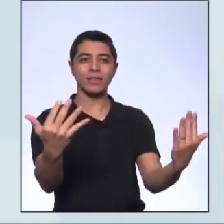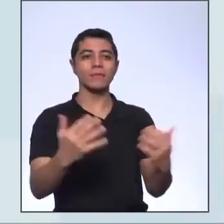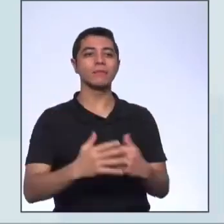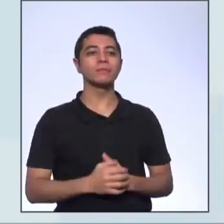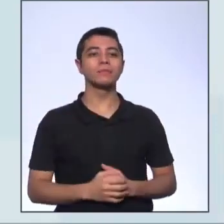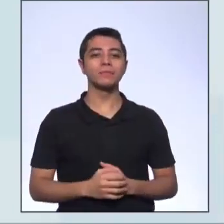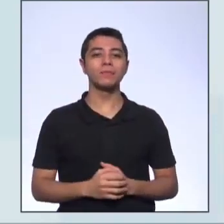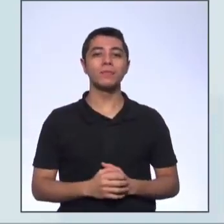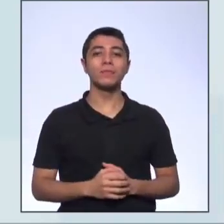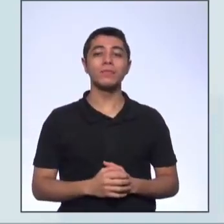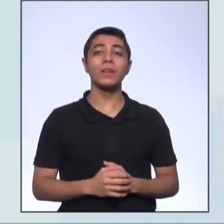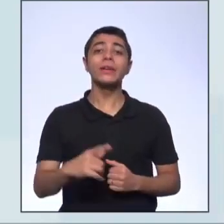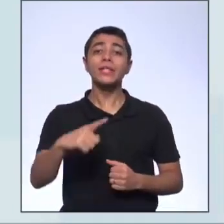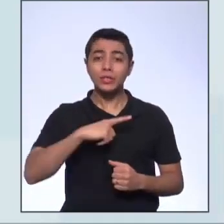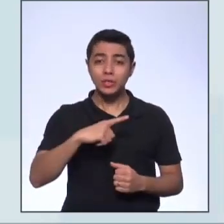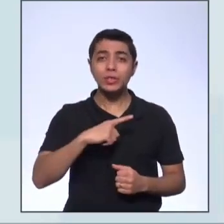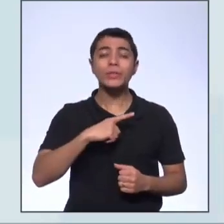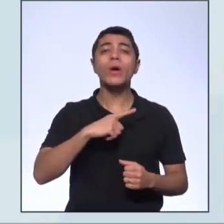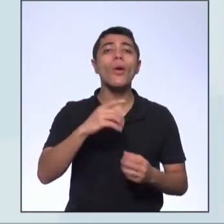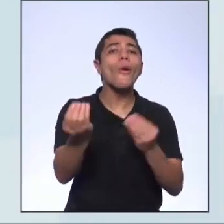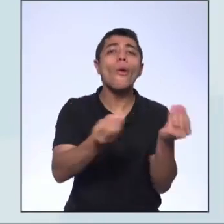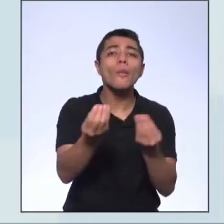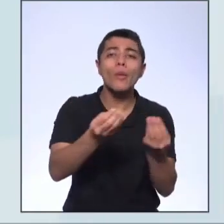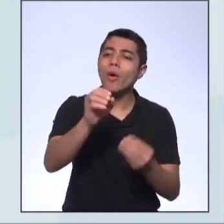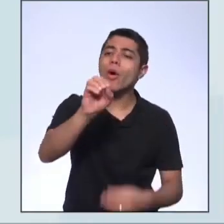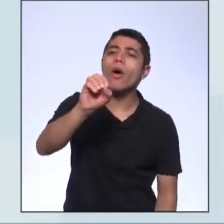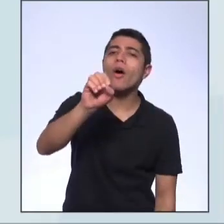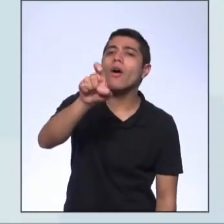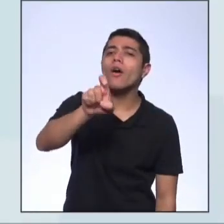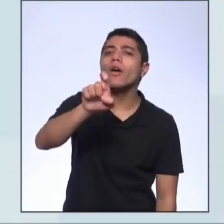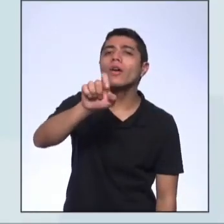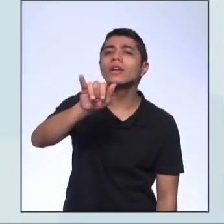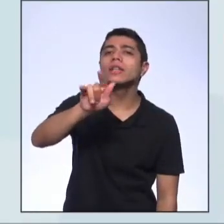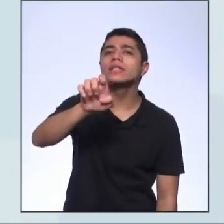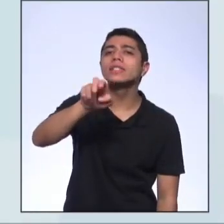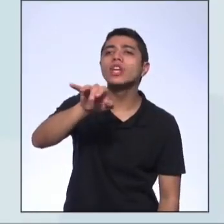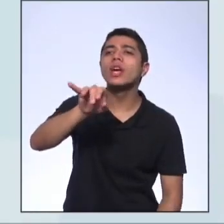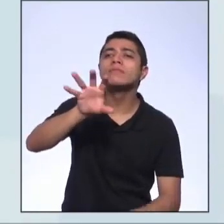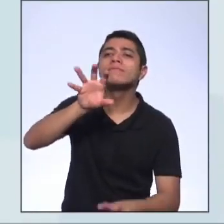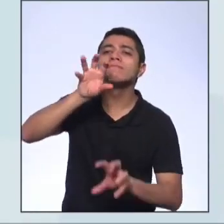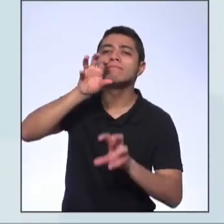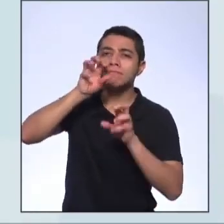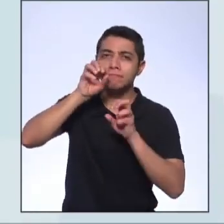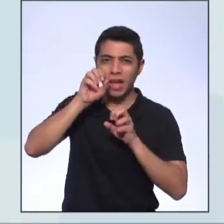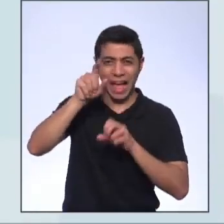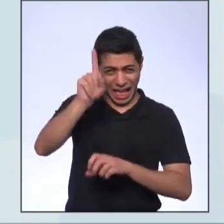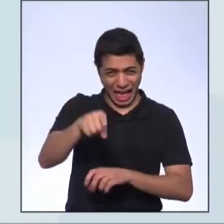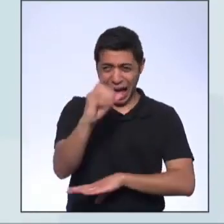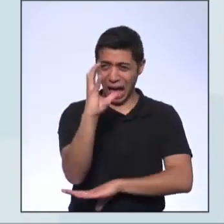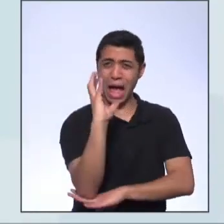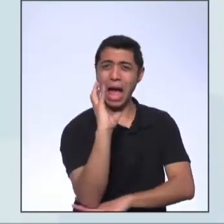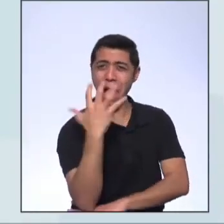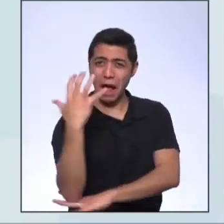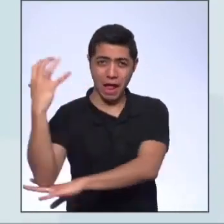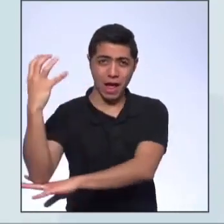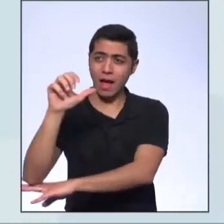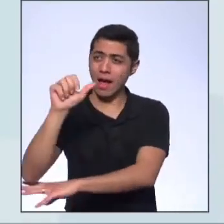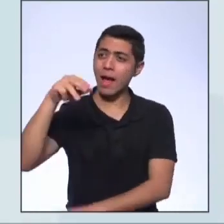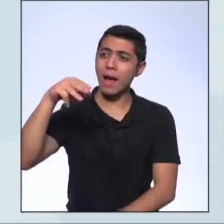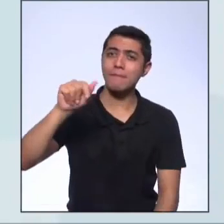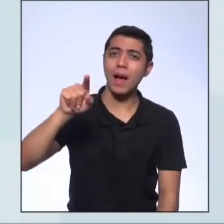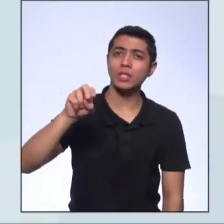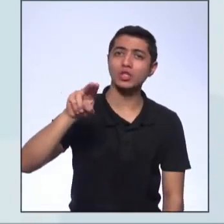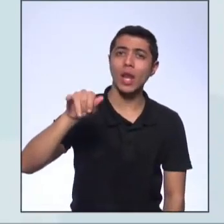a grande produção de oxigênio vem daí, gente. Então, a Amazônia não é o pulmão do mundo, ok?